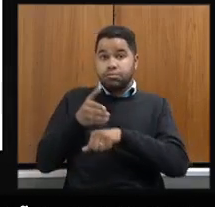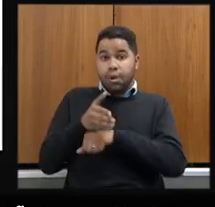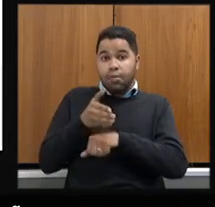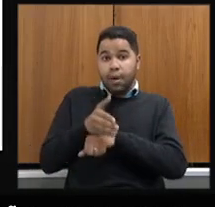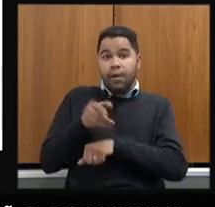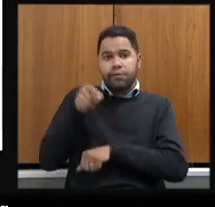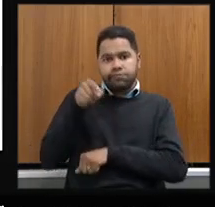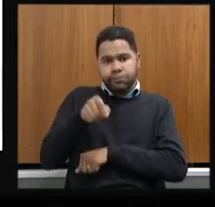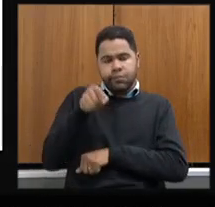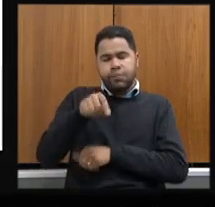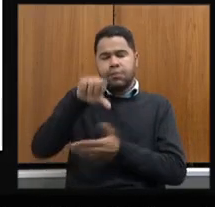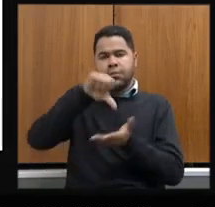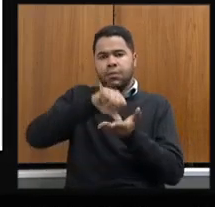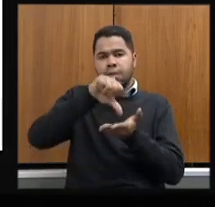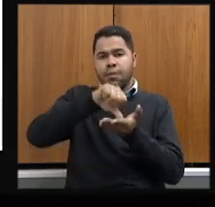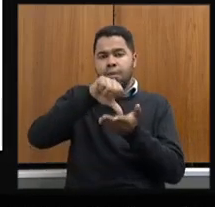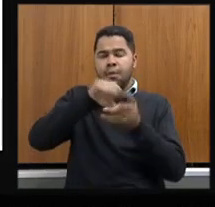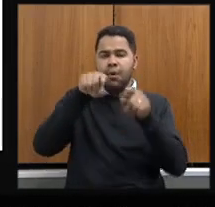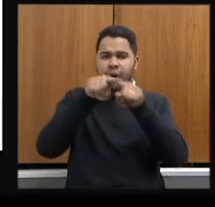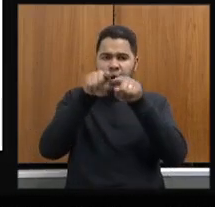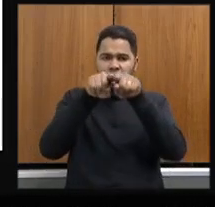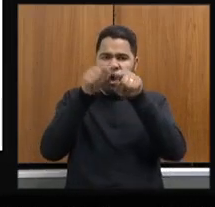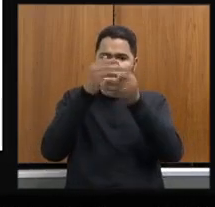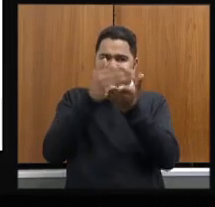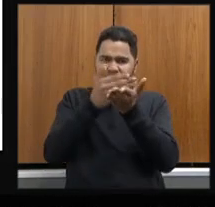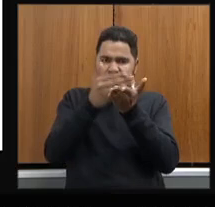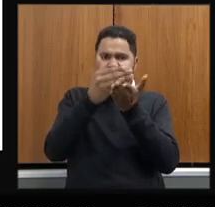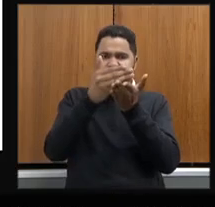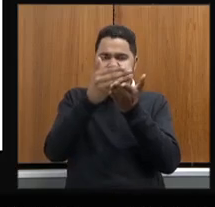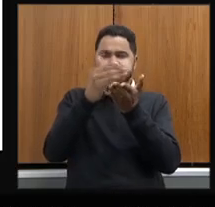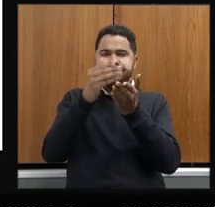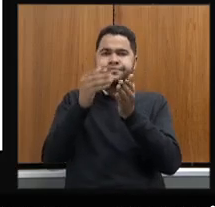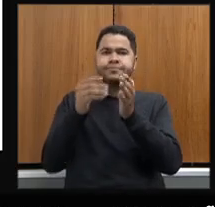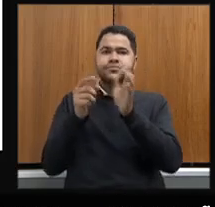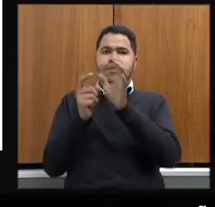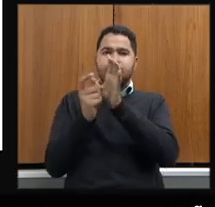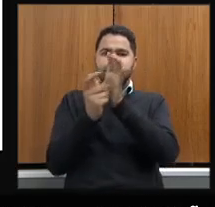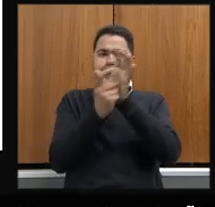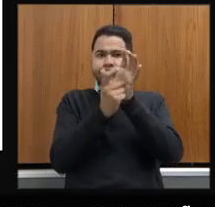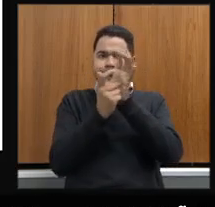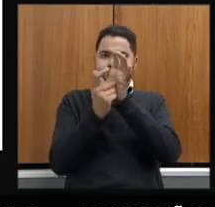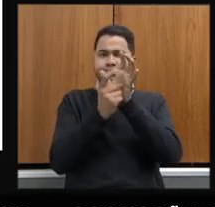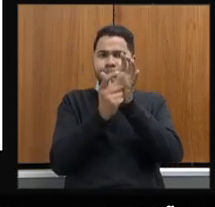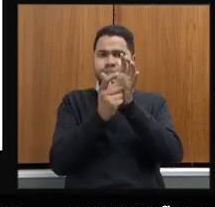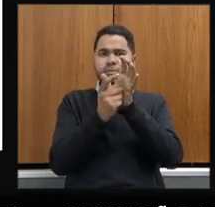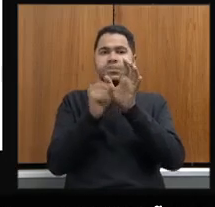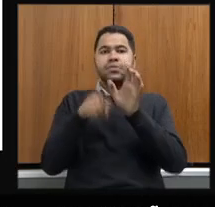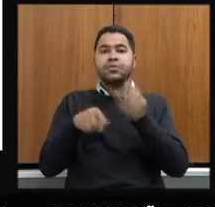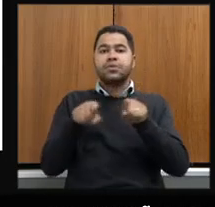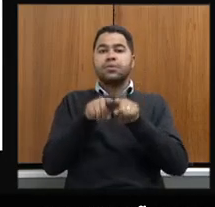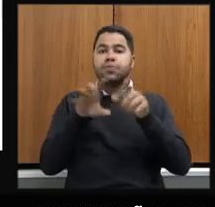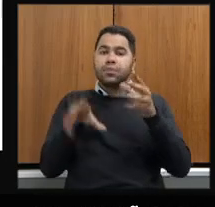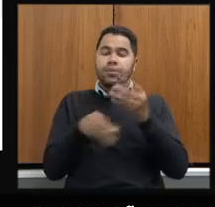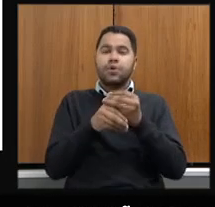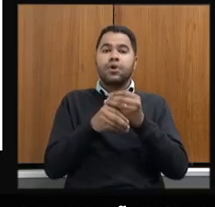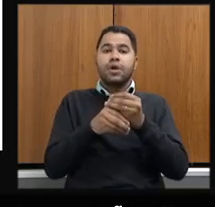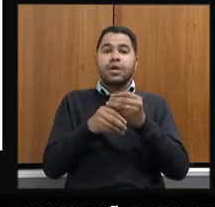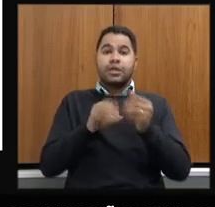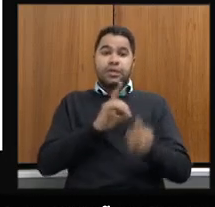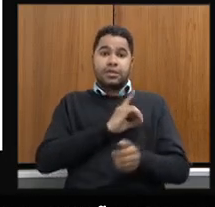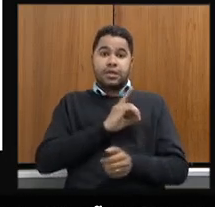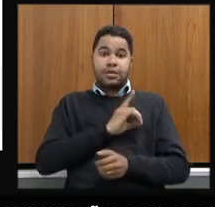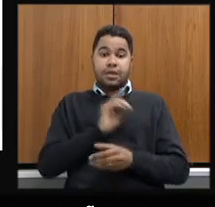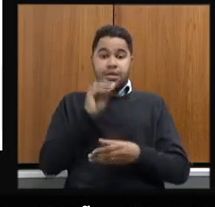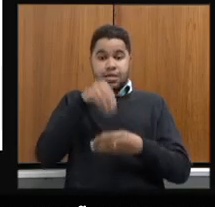esta unidade é início da ativação das Antenas do alumínios a incorporação dos serviços do Detran